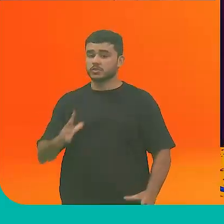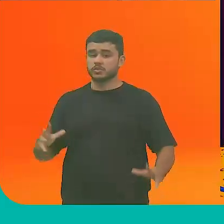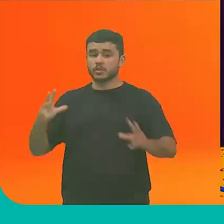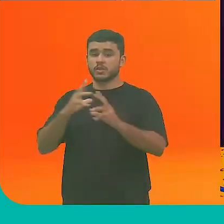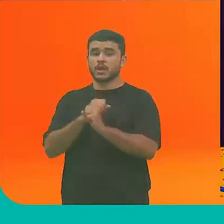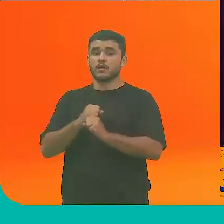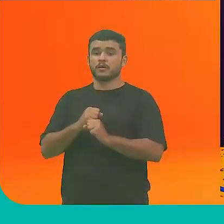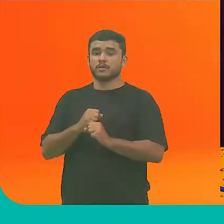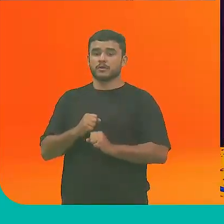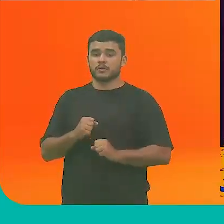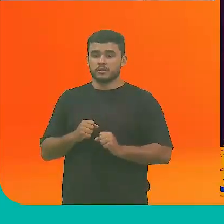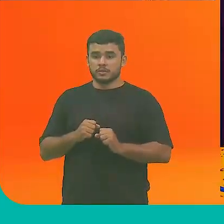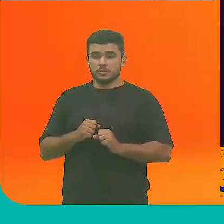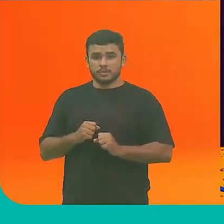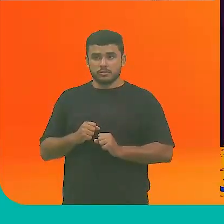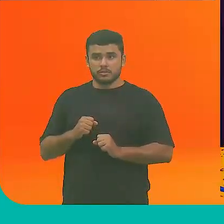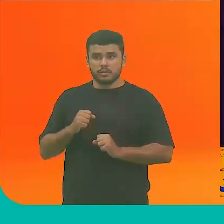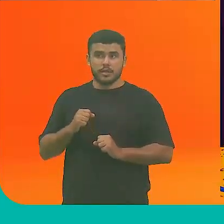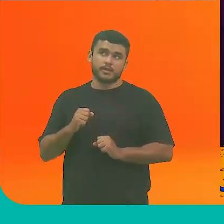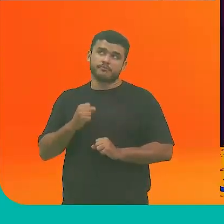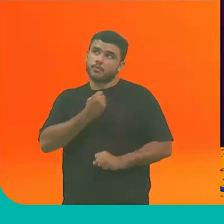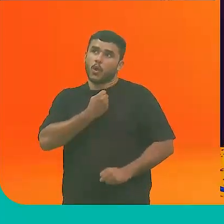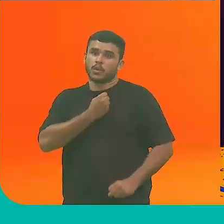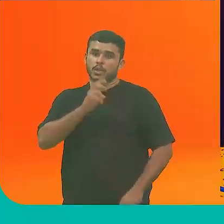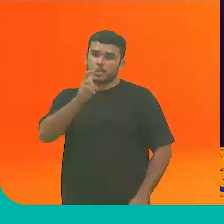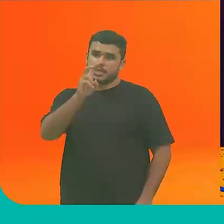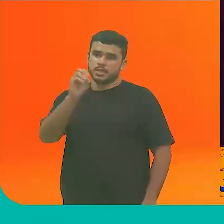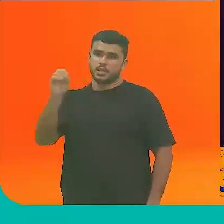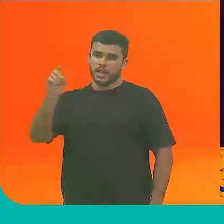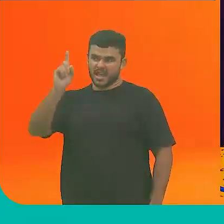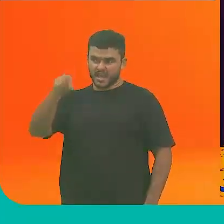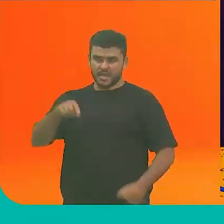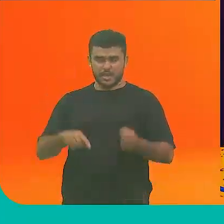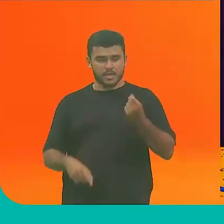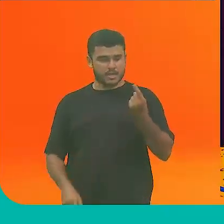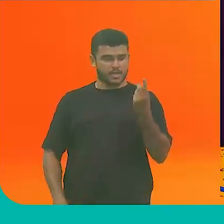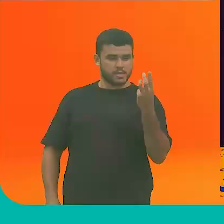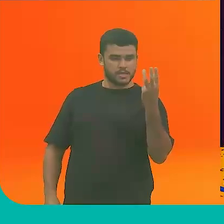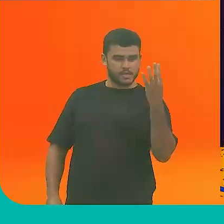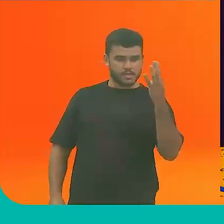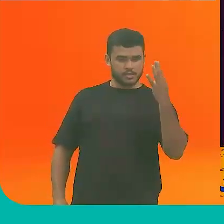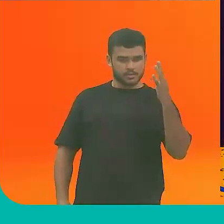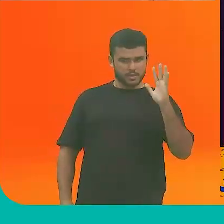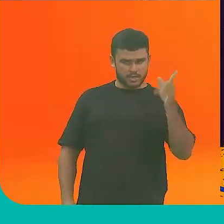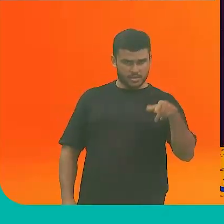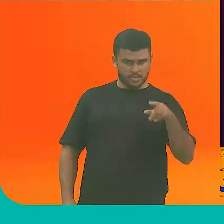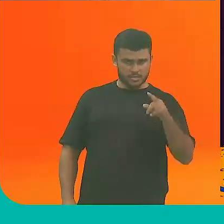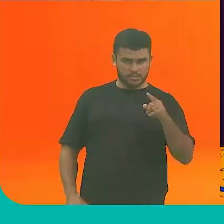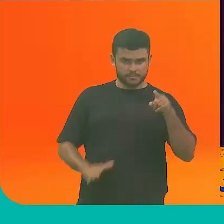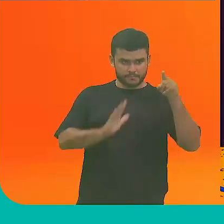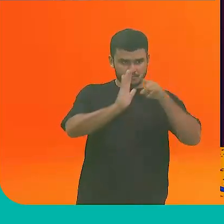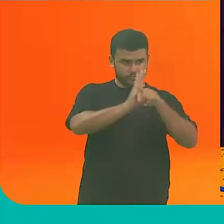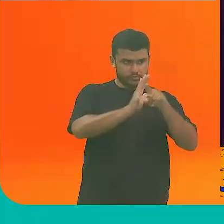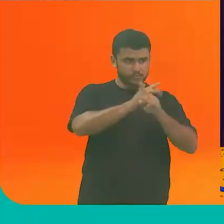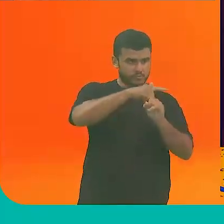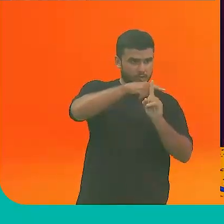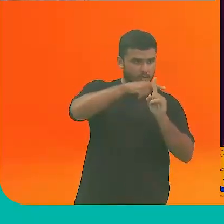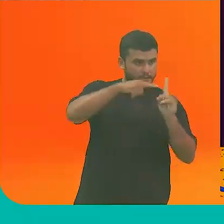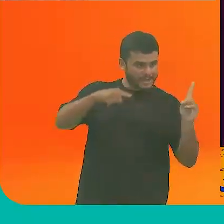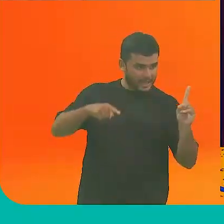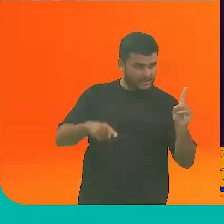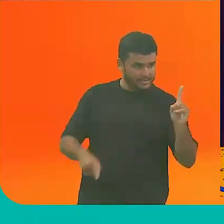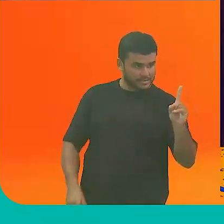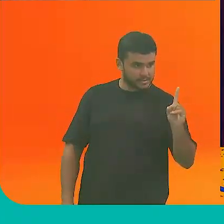quantas questões? Para uma pessoa tirar 500, todo mundo acha que é a metade,